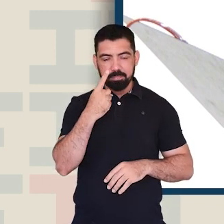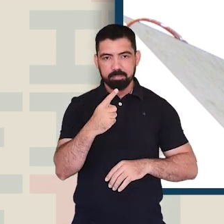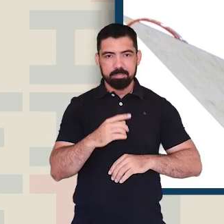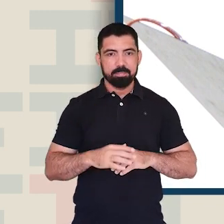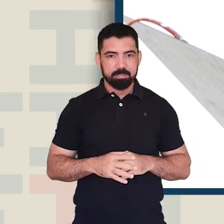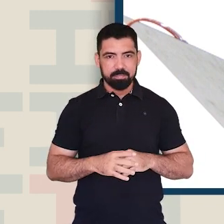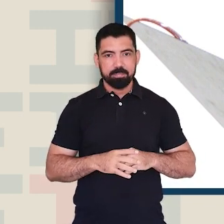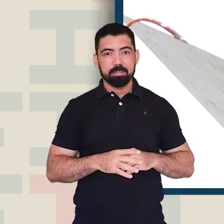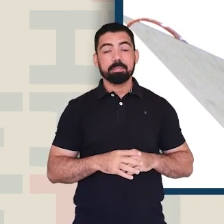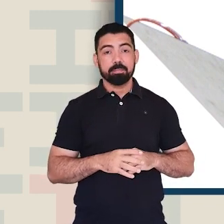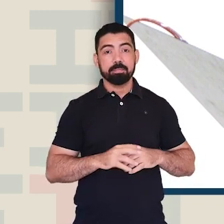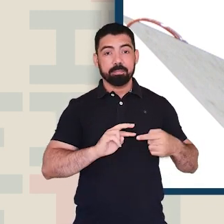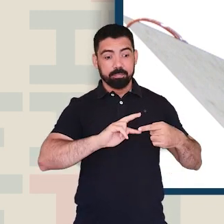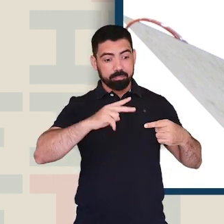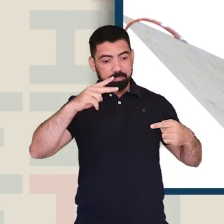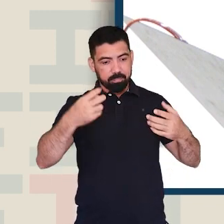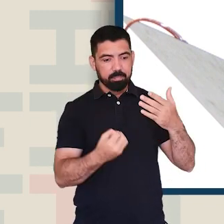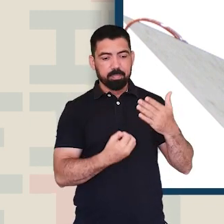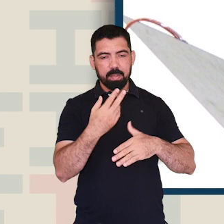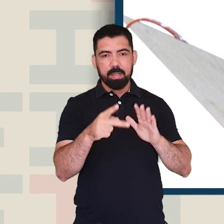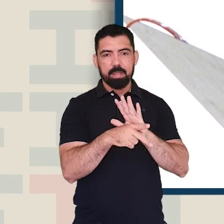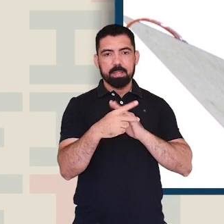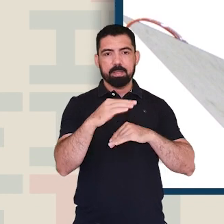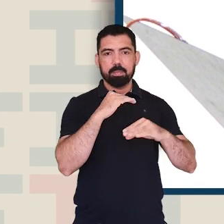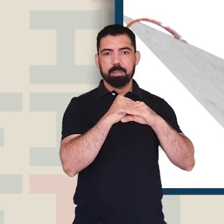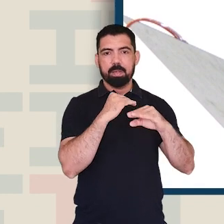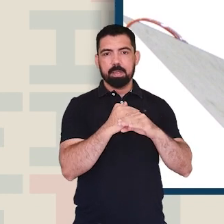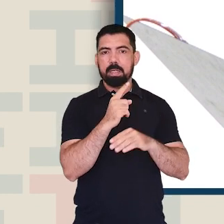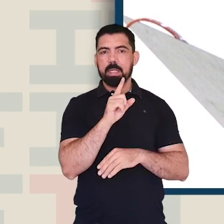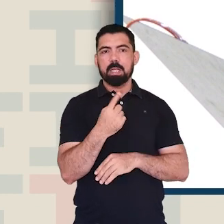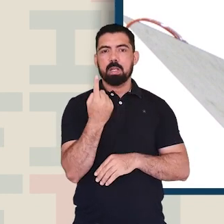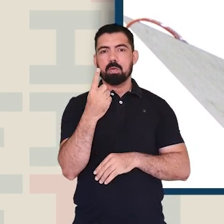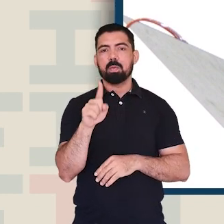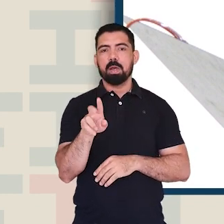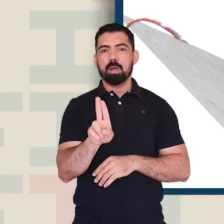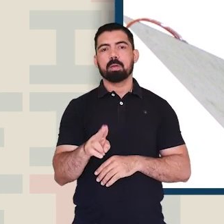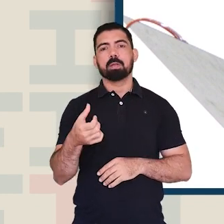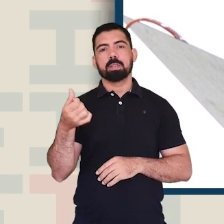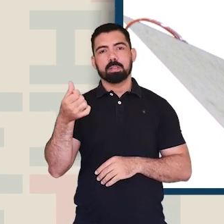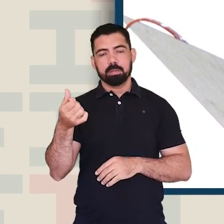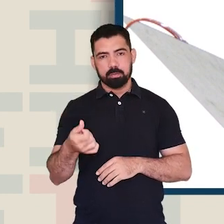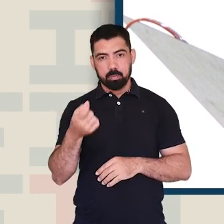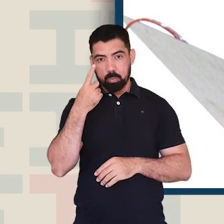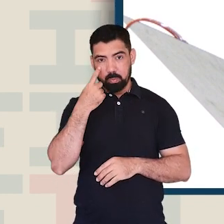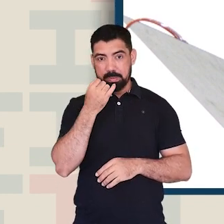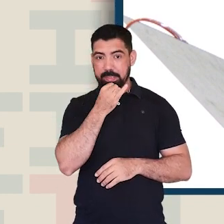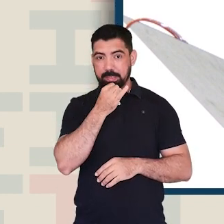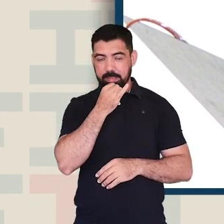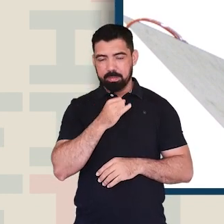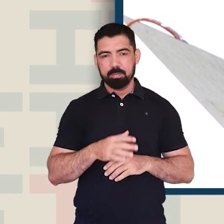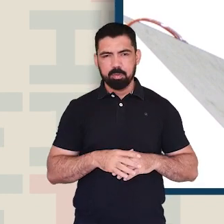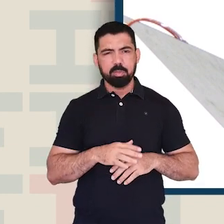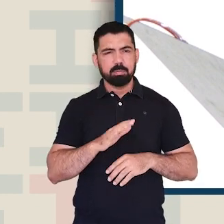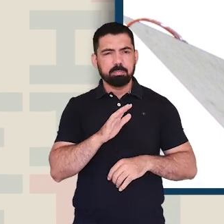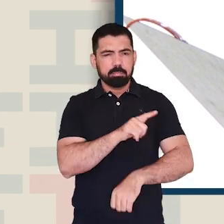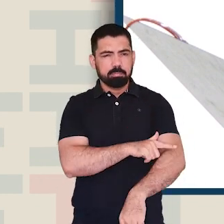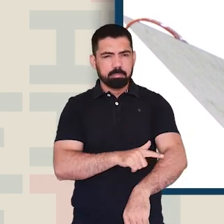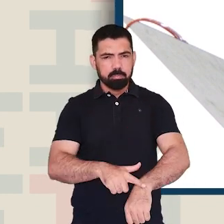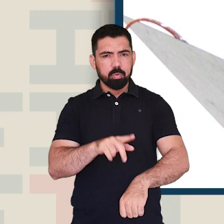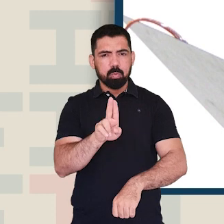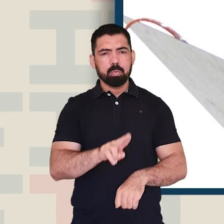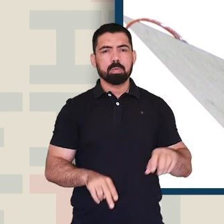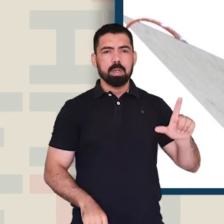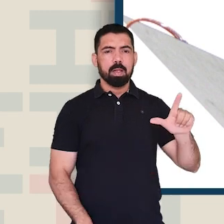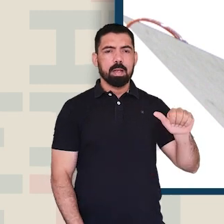intervalos das escalas e criar padrão. Tem um padrão que eu acho muito interessante, que é em sextas. Eu vou tocar bem lento aqui para vocês, em